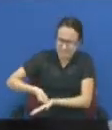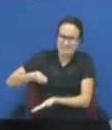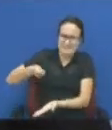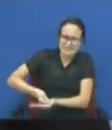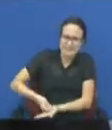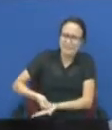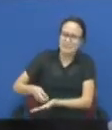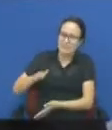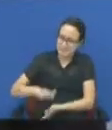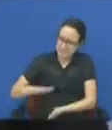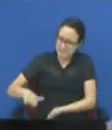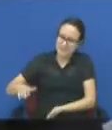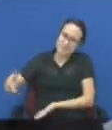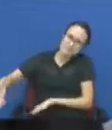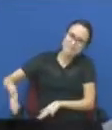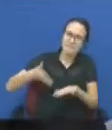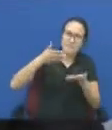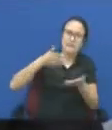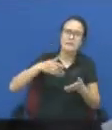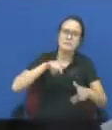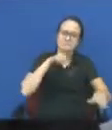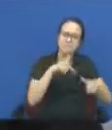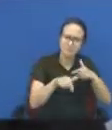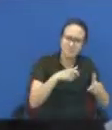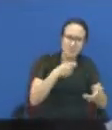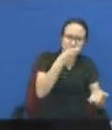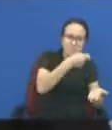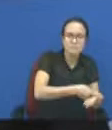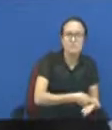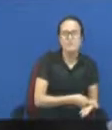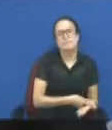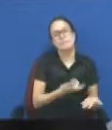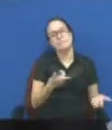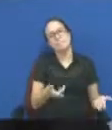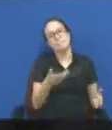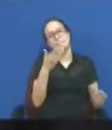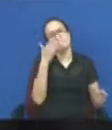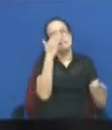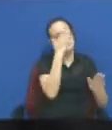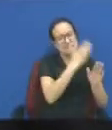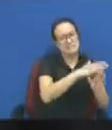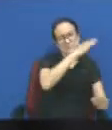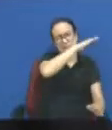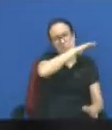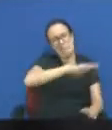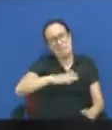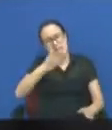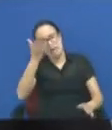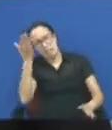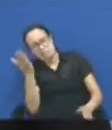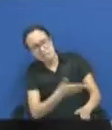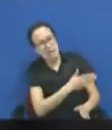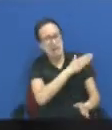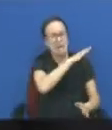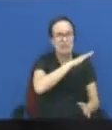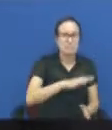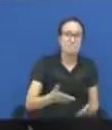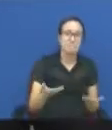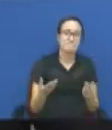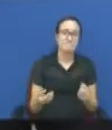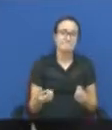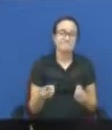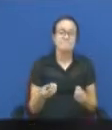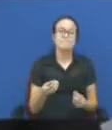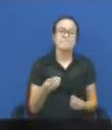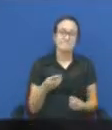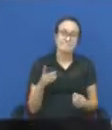ir, pega na enxada aí, pega no facão e tem que cortar a cana mesmo e tem que trazer alimento dentro de casa.